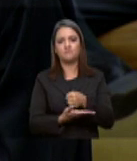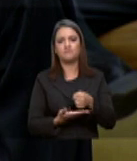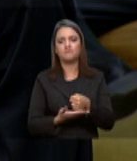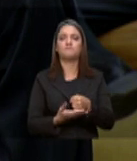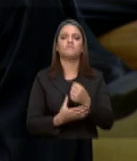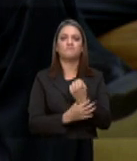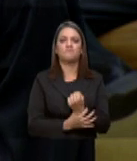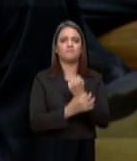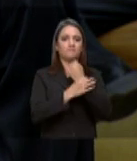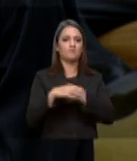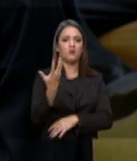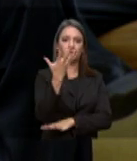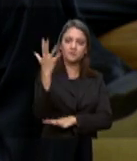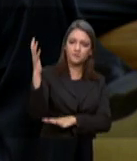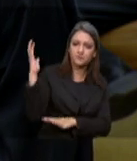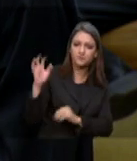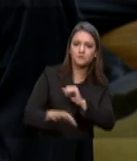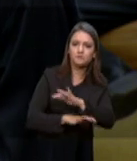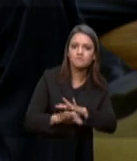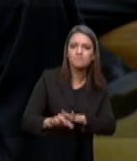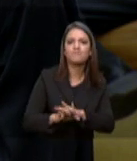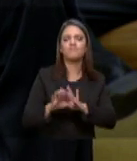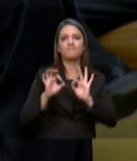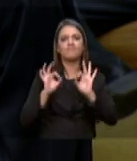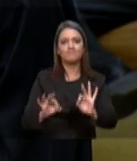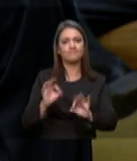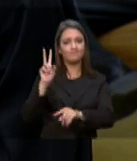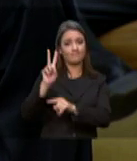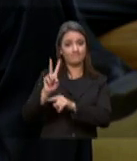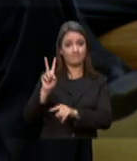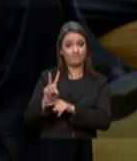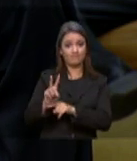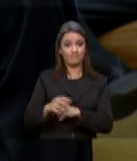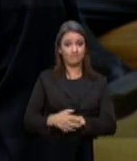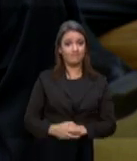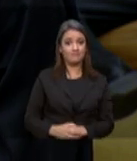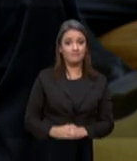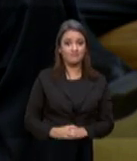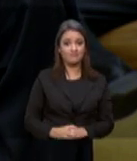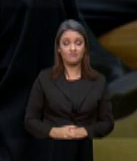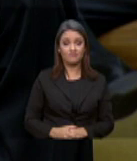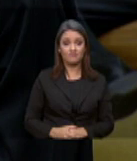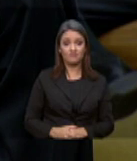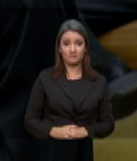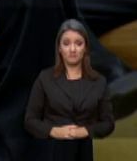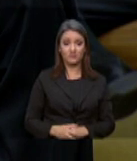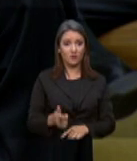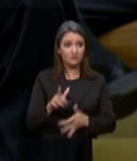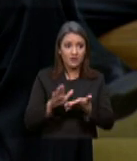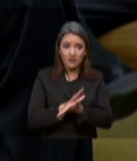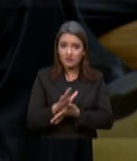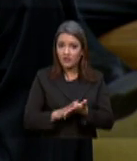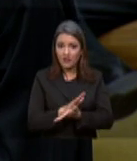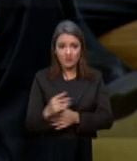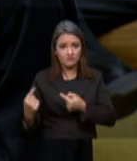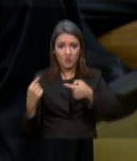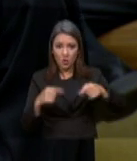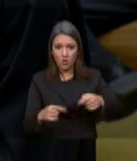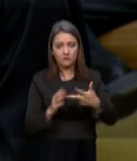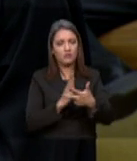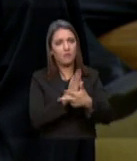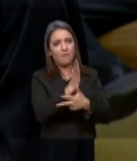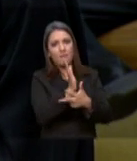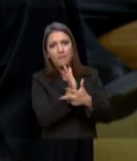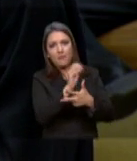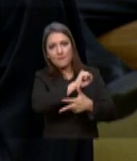ao meio ambiente sadio e equilibrado. E não existe qualquer violação ao princípio da separação de